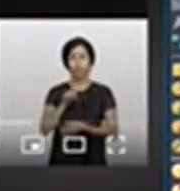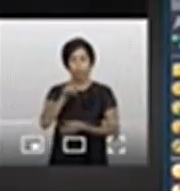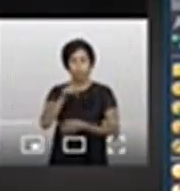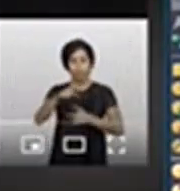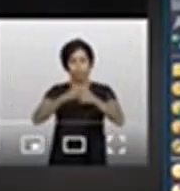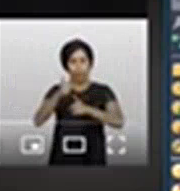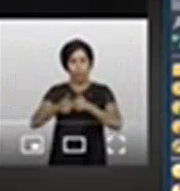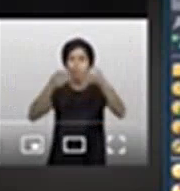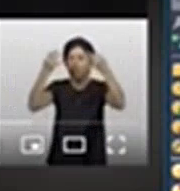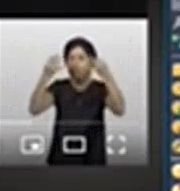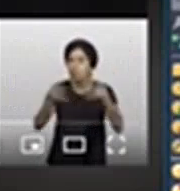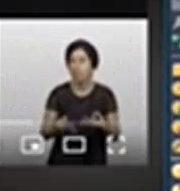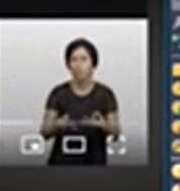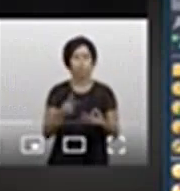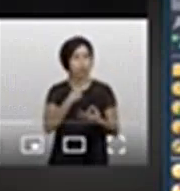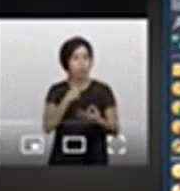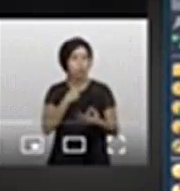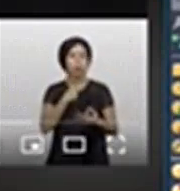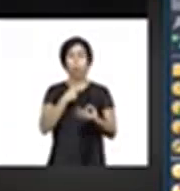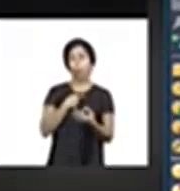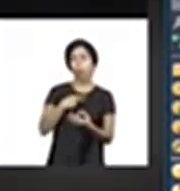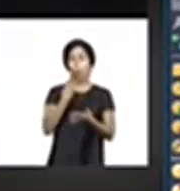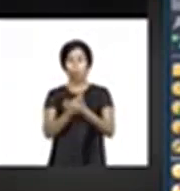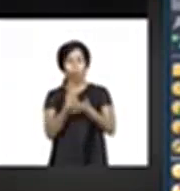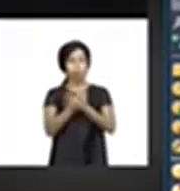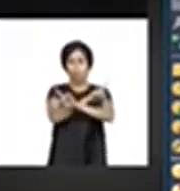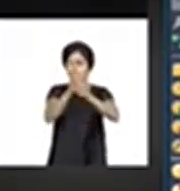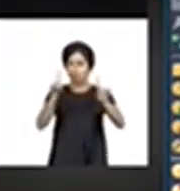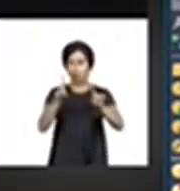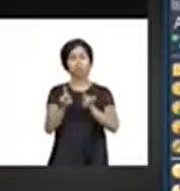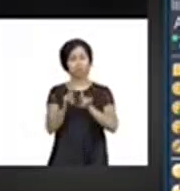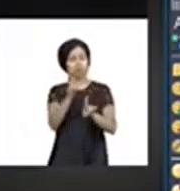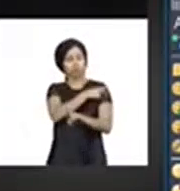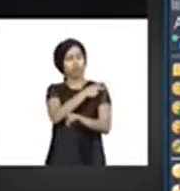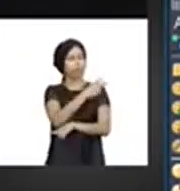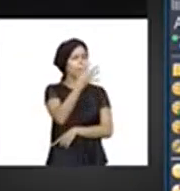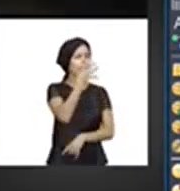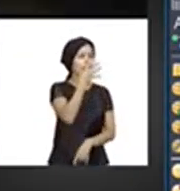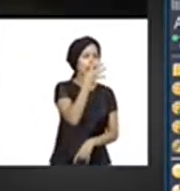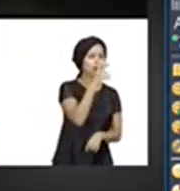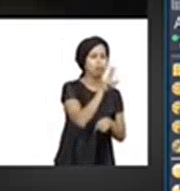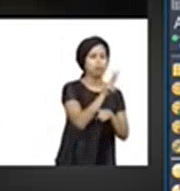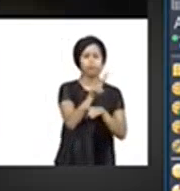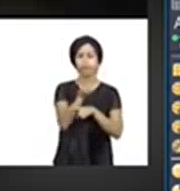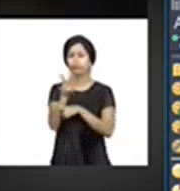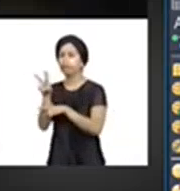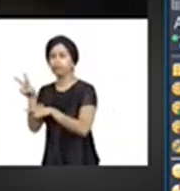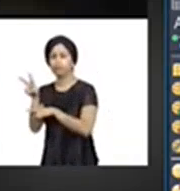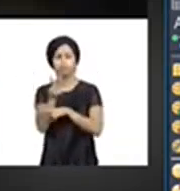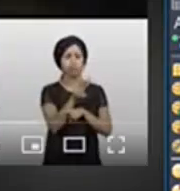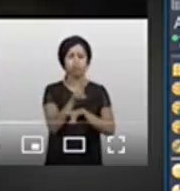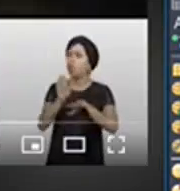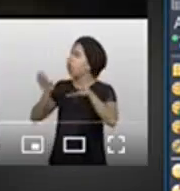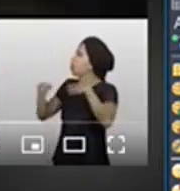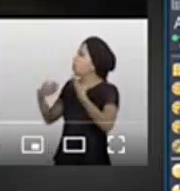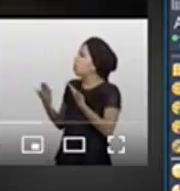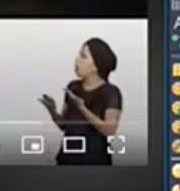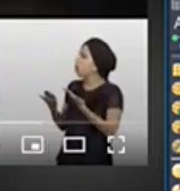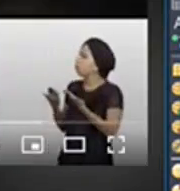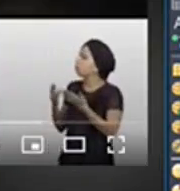para a segurança. Deve ser realizada em equipe e supervisionada diretamente. Carlos, quais os cuidados ao isolar uma